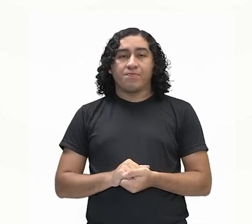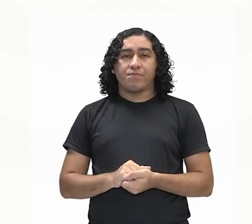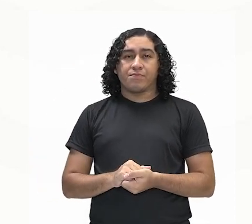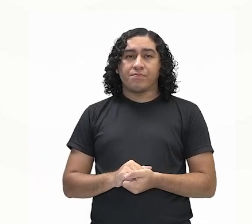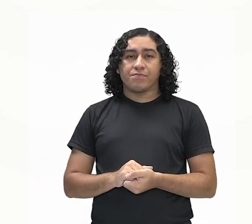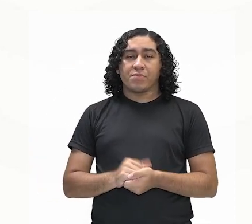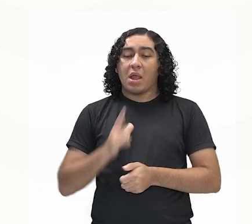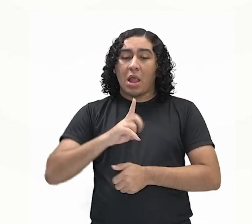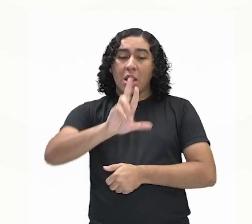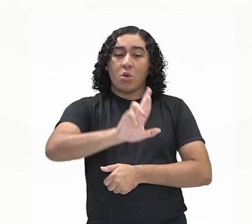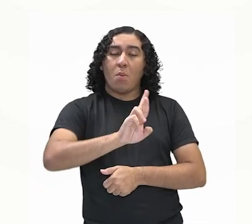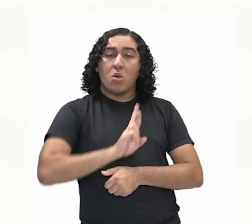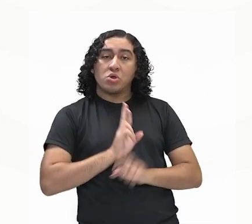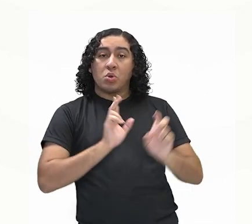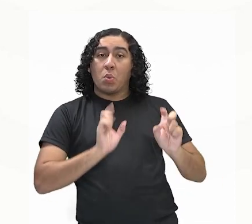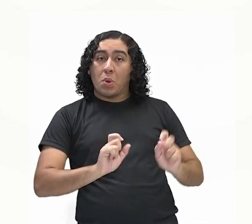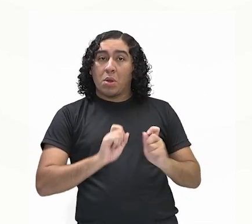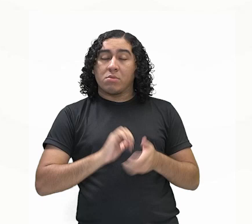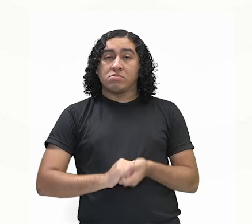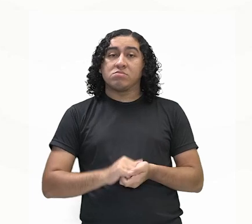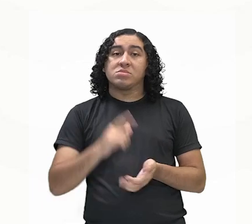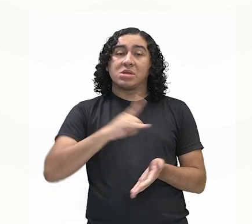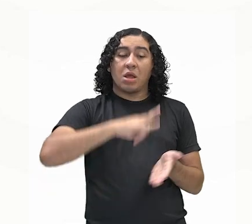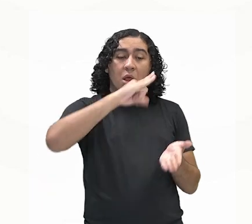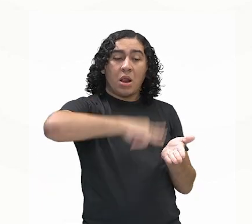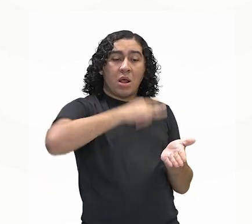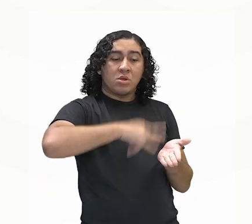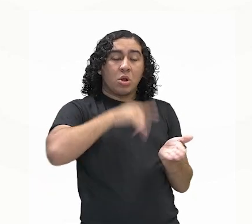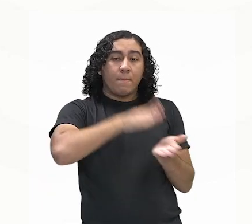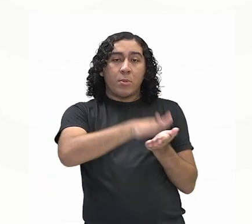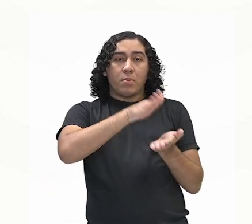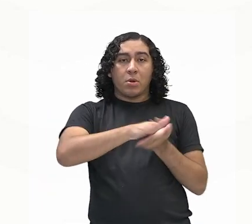um relatório publicado no ano de